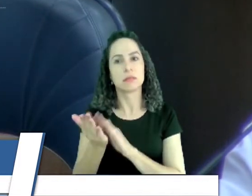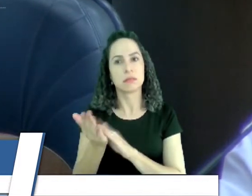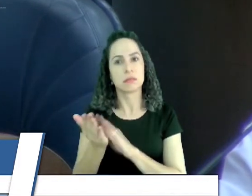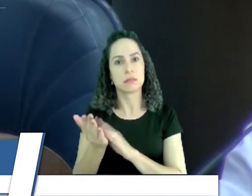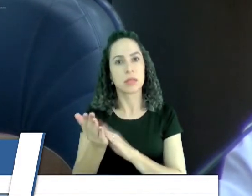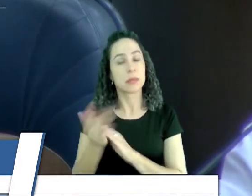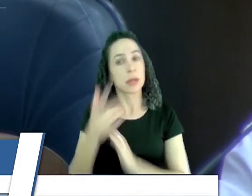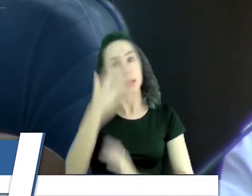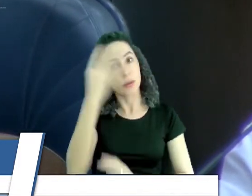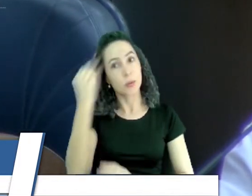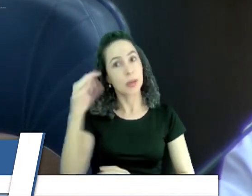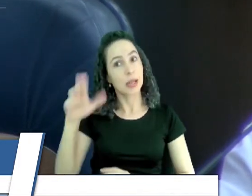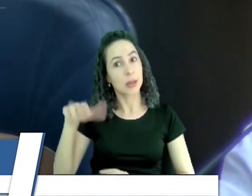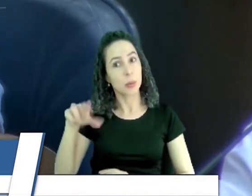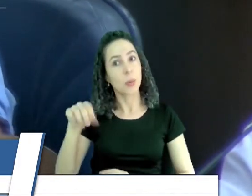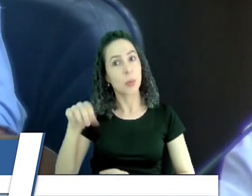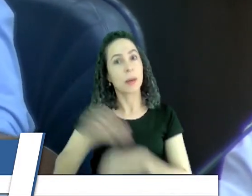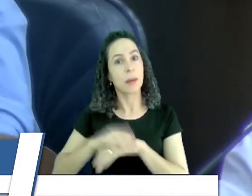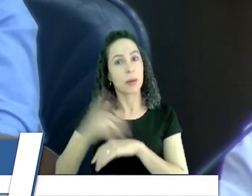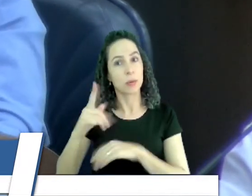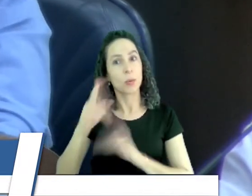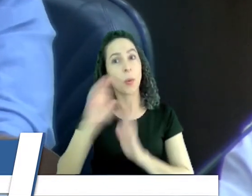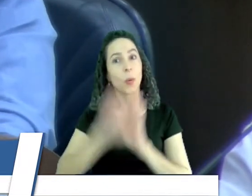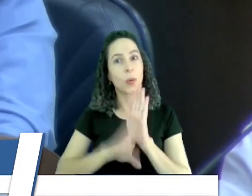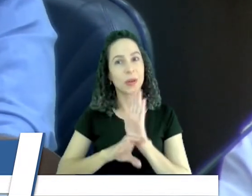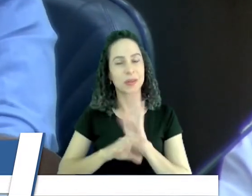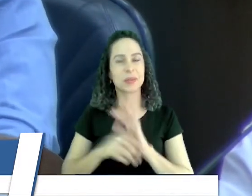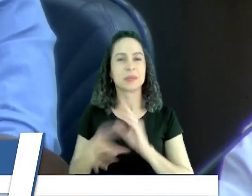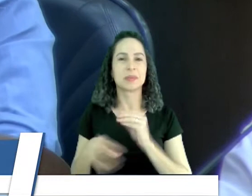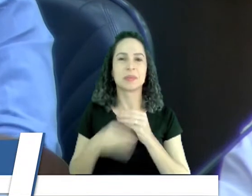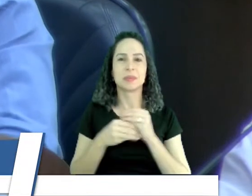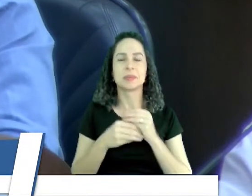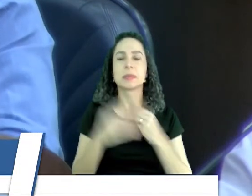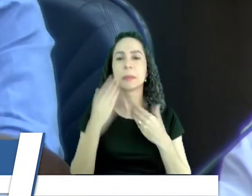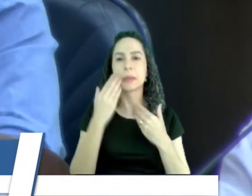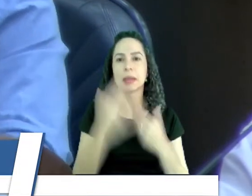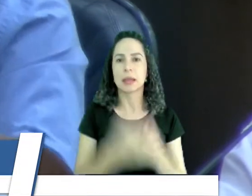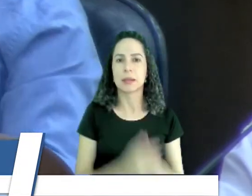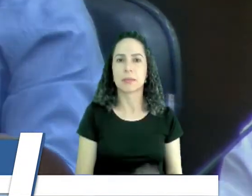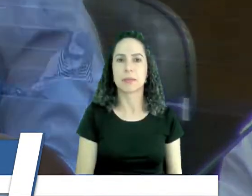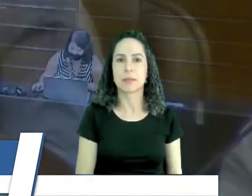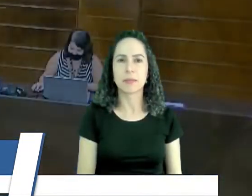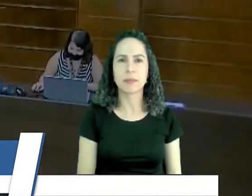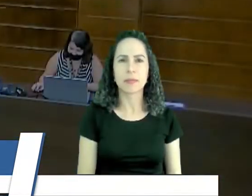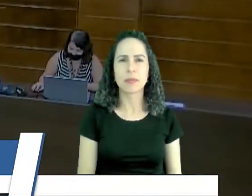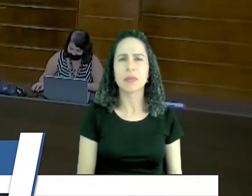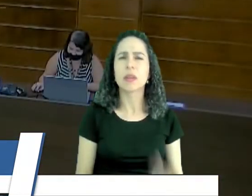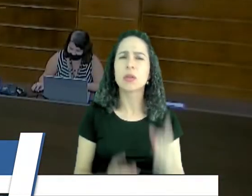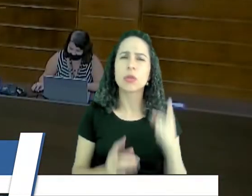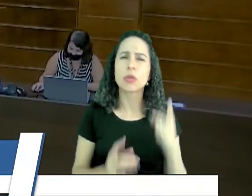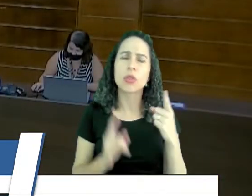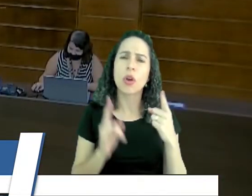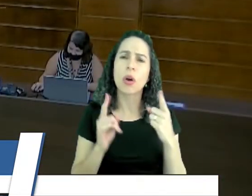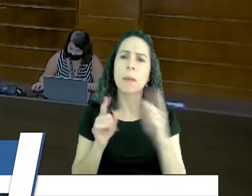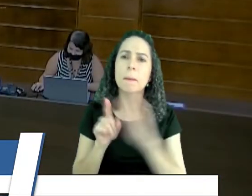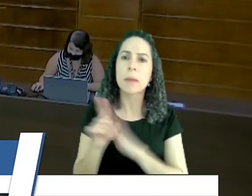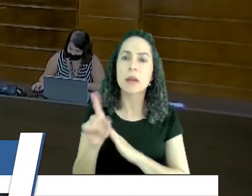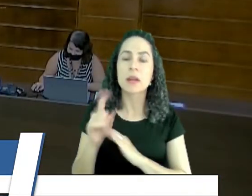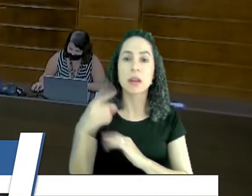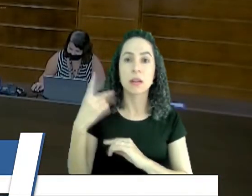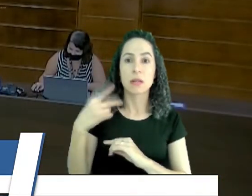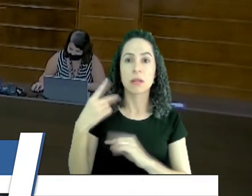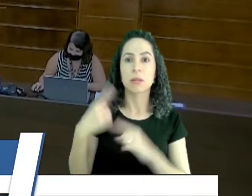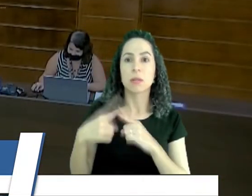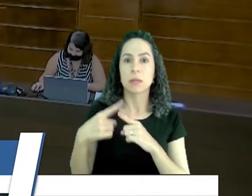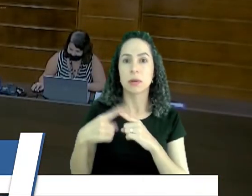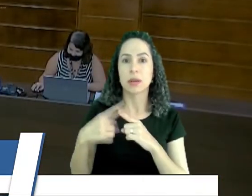esquecer jamais isso no seu currículo. Muito obrigada, vereador. Senhor Rosana, presidente. Eu só quero consultar os vereadores pelo seguinte. O